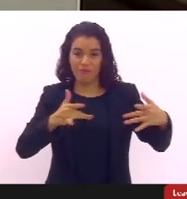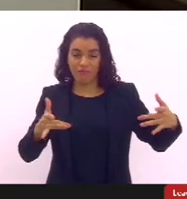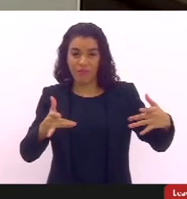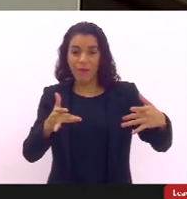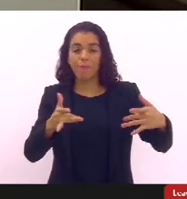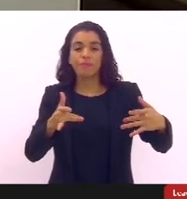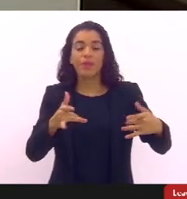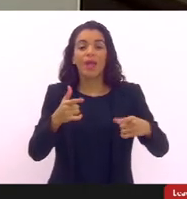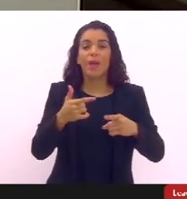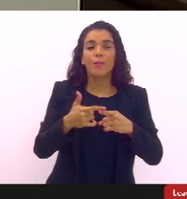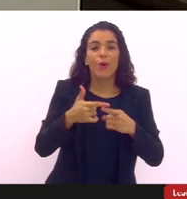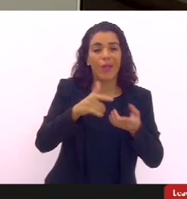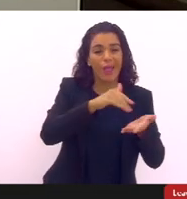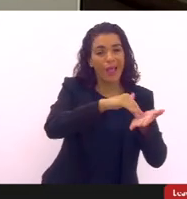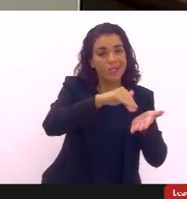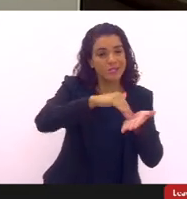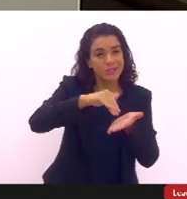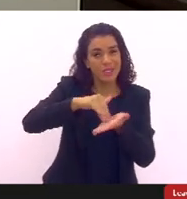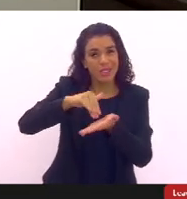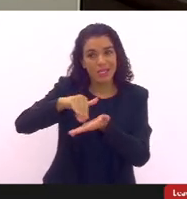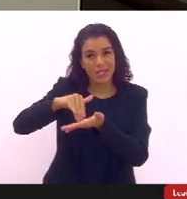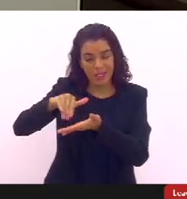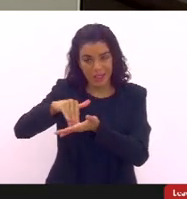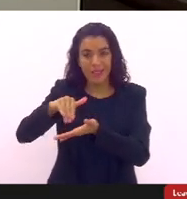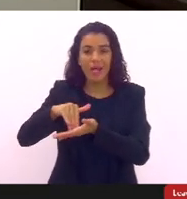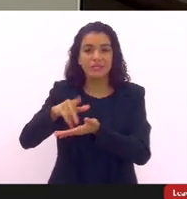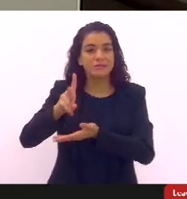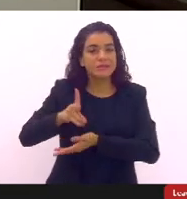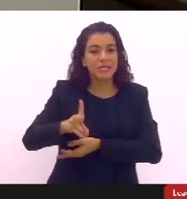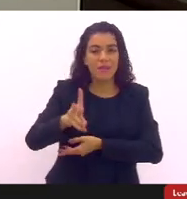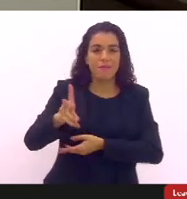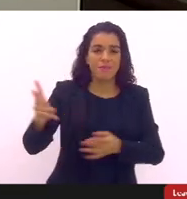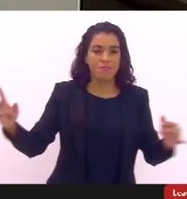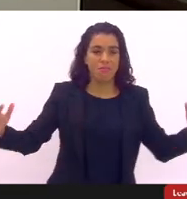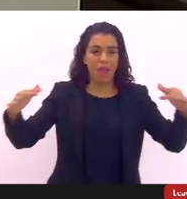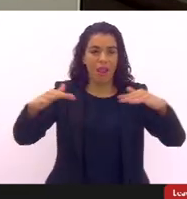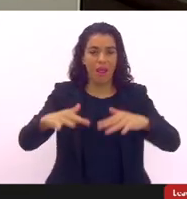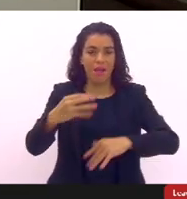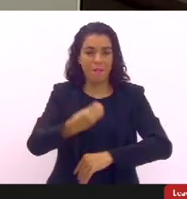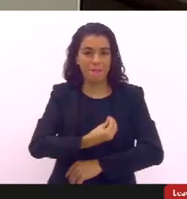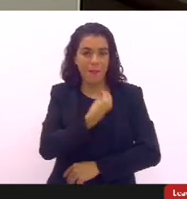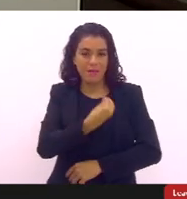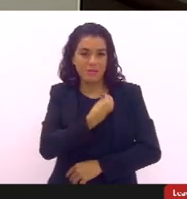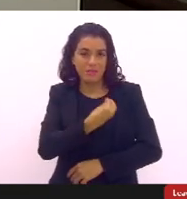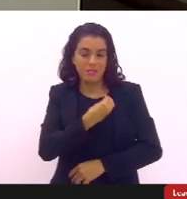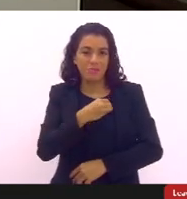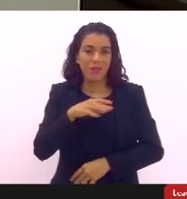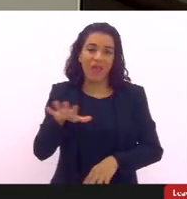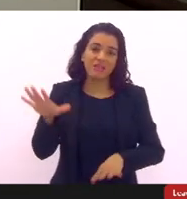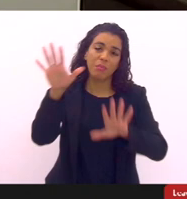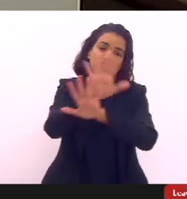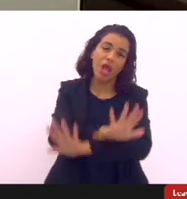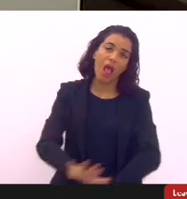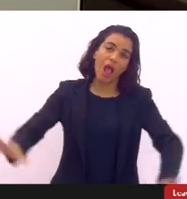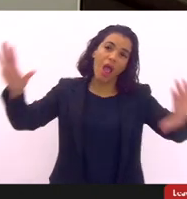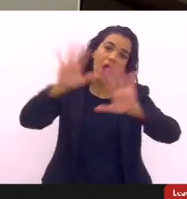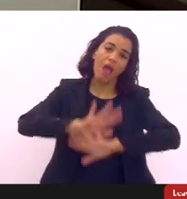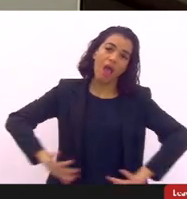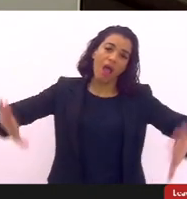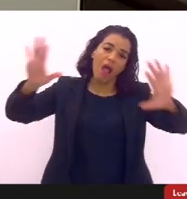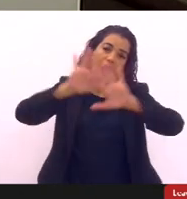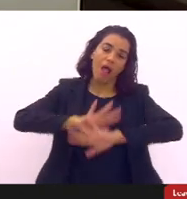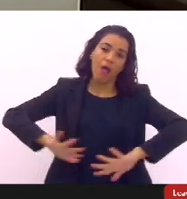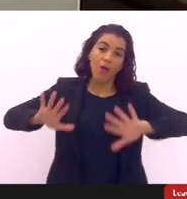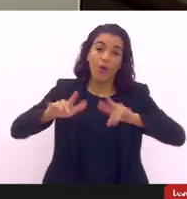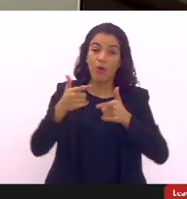porque as secretarias, quando vêm para as audiências, elas são sempre genéricas, né? O problema